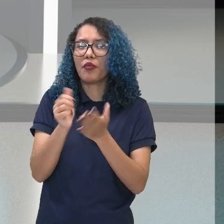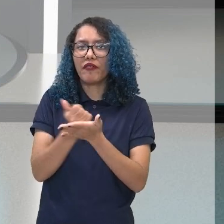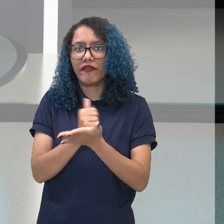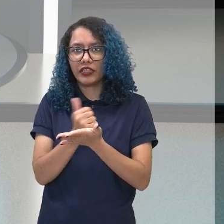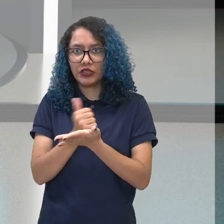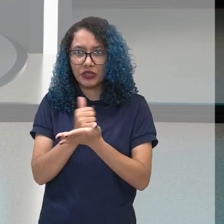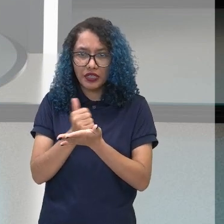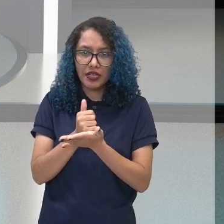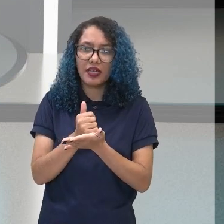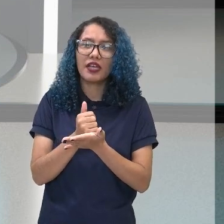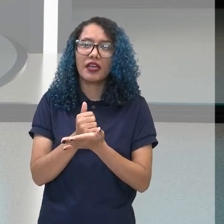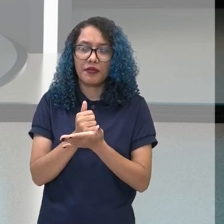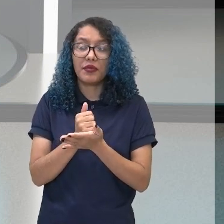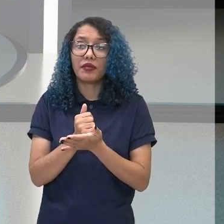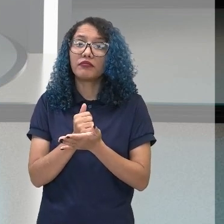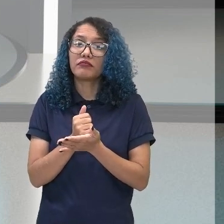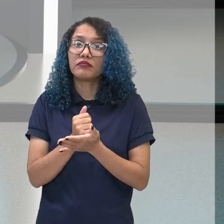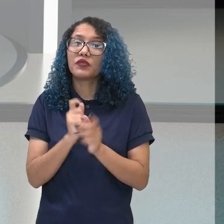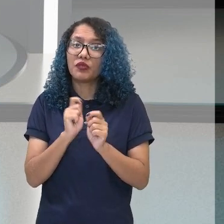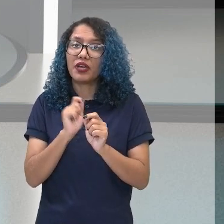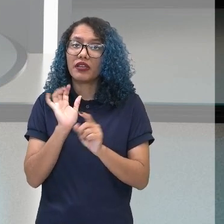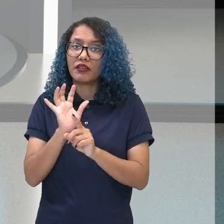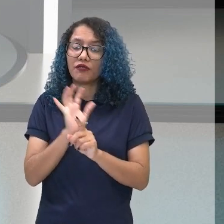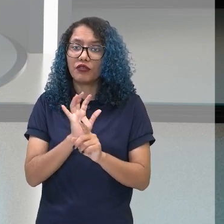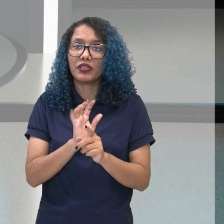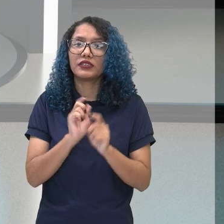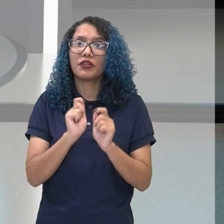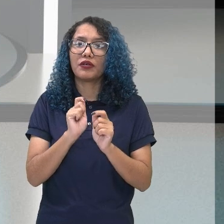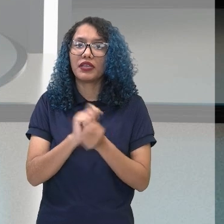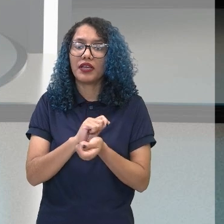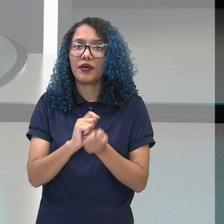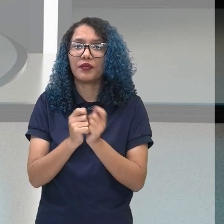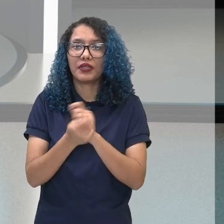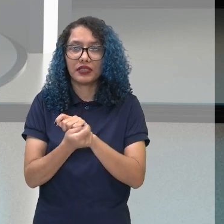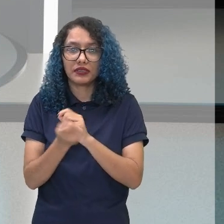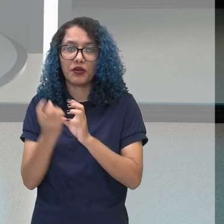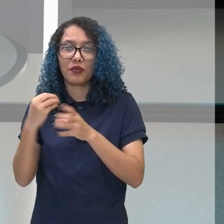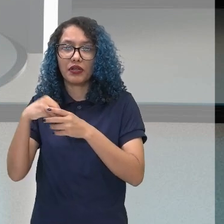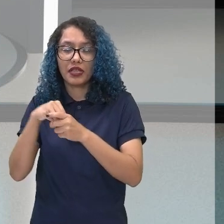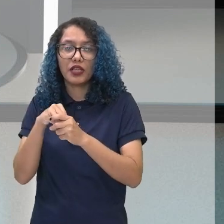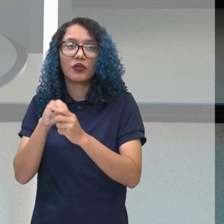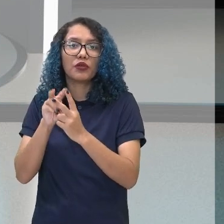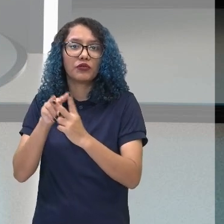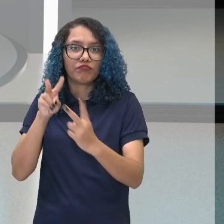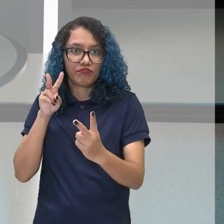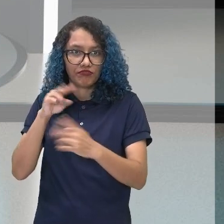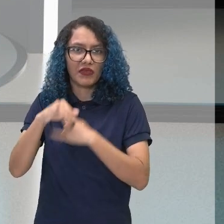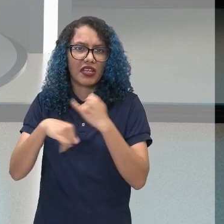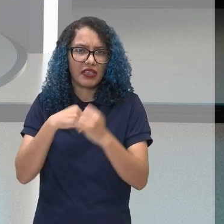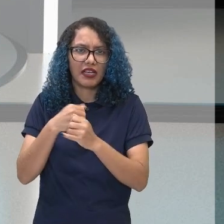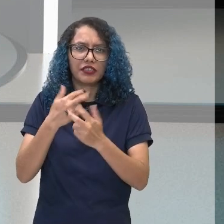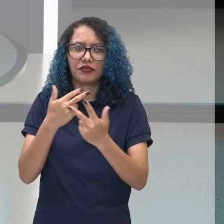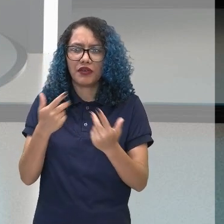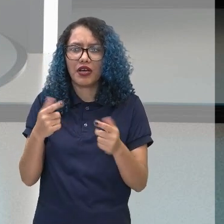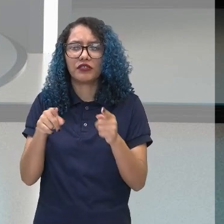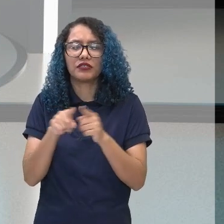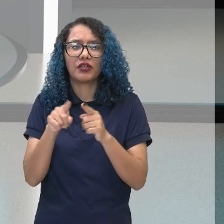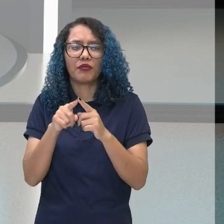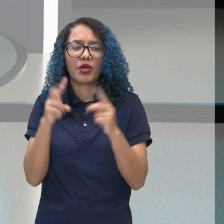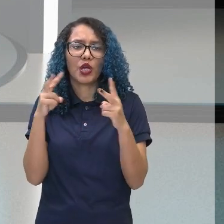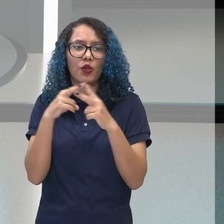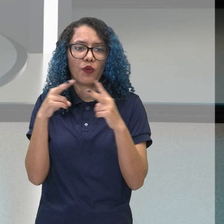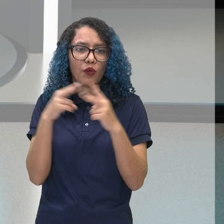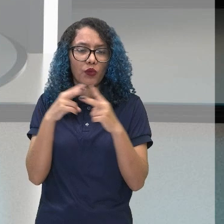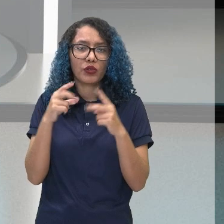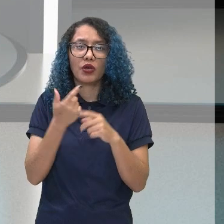os esportes oriundos aí do processo de esportivização do virtual. A gente vai ter os esportes de combate, os esportes de campo e